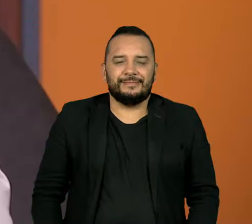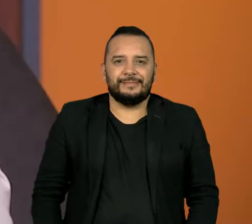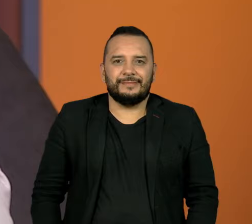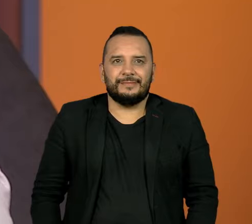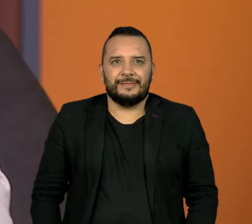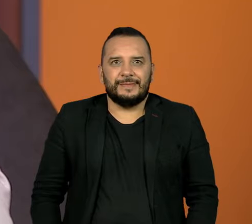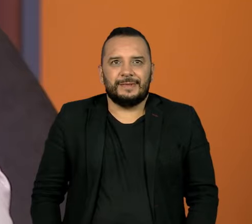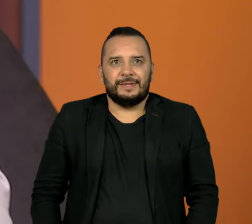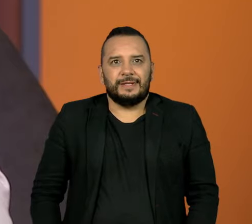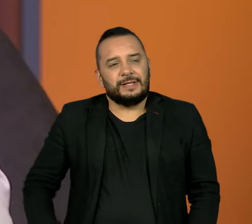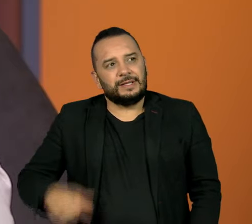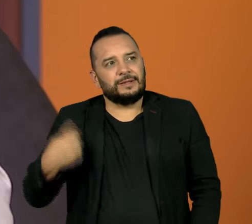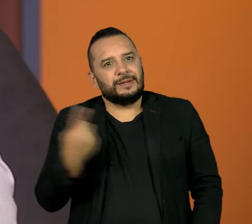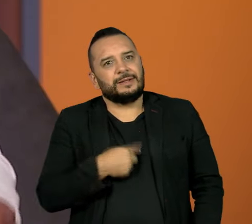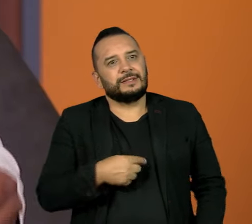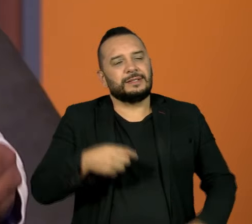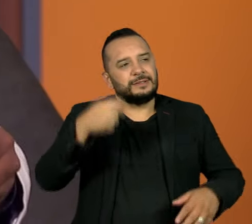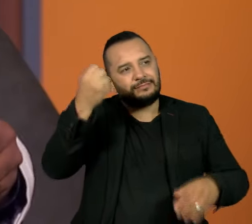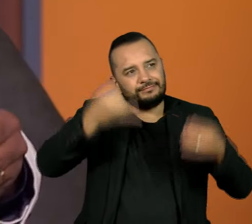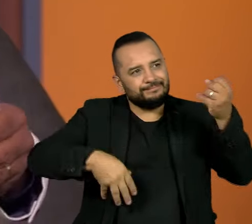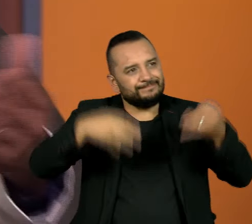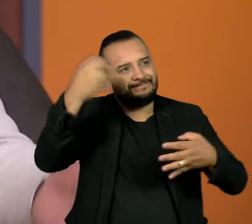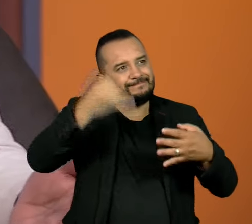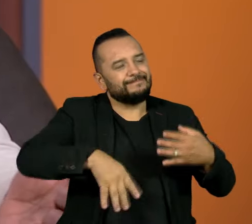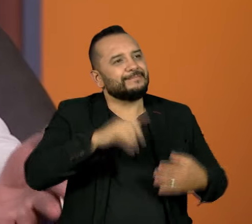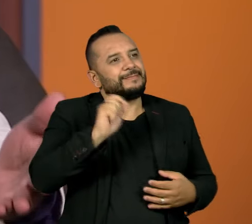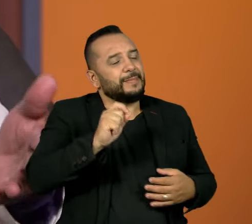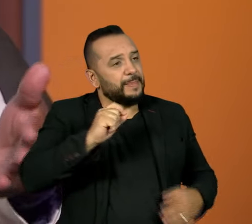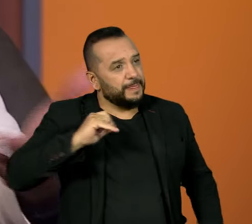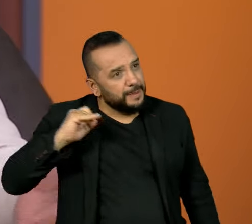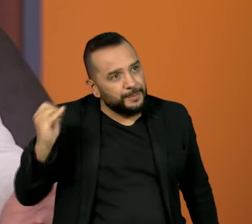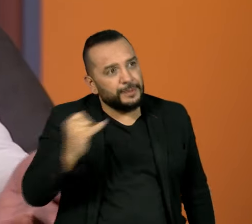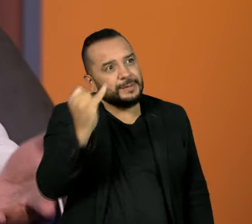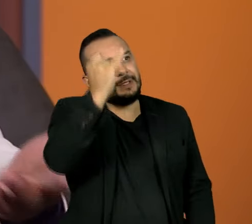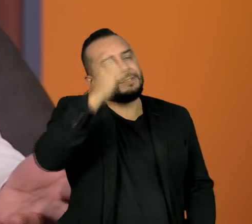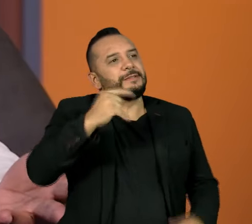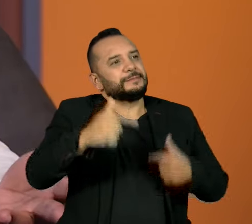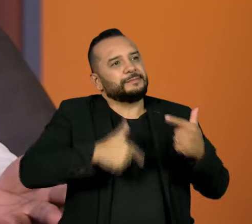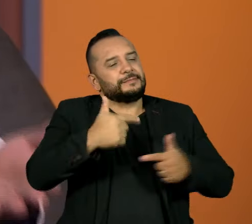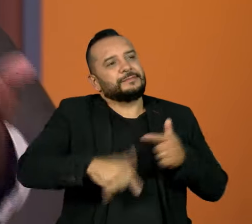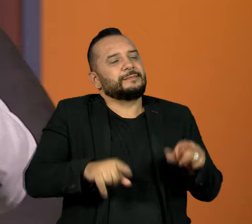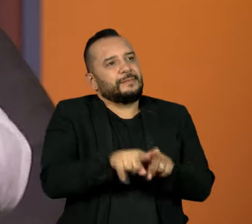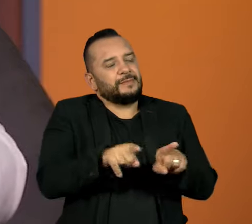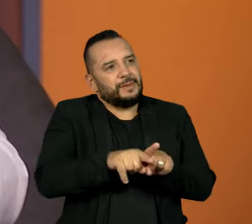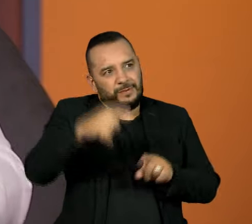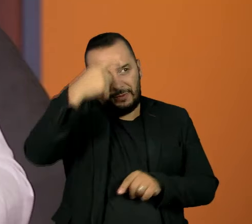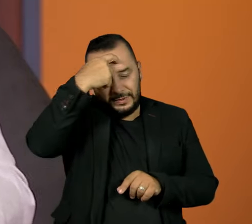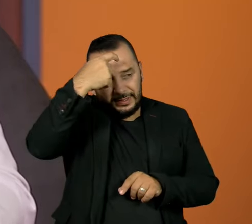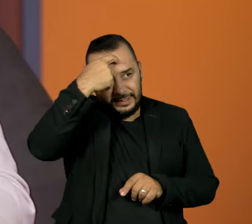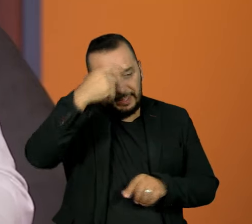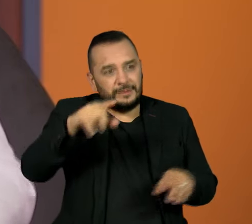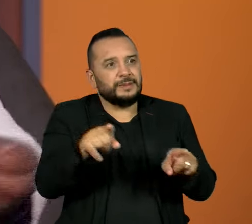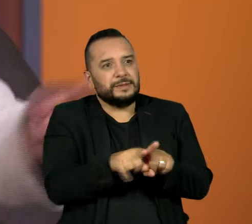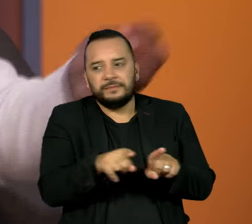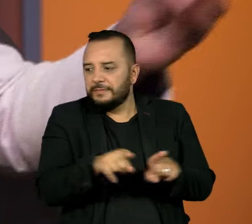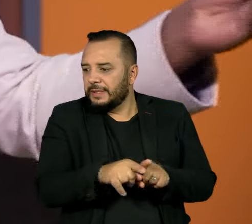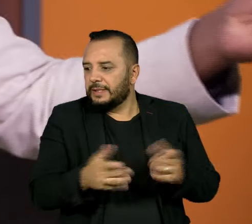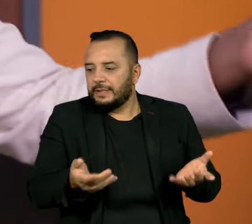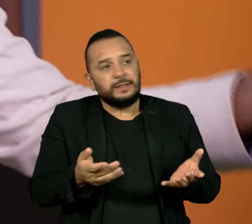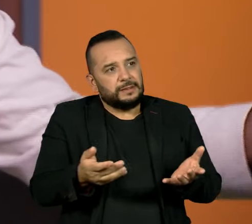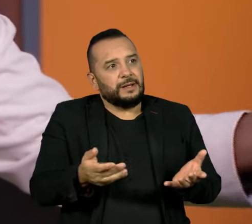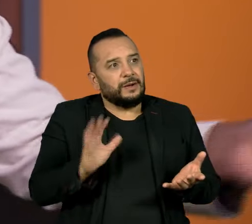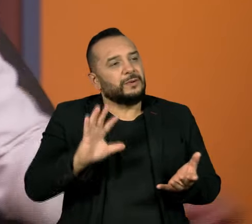Nós estamos dizendo que é importante que esse trabalho, essa conscientização, essa intencionalidade se dê